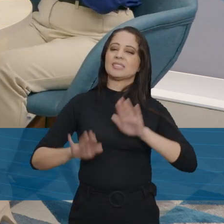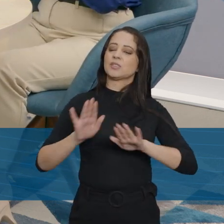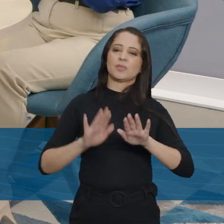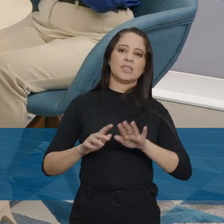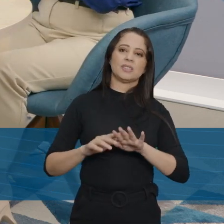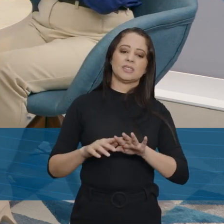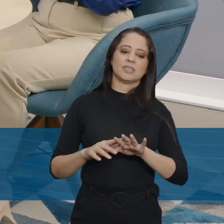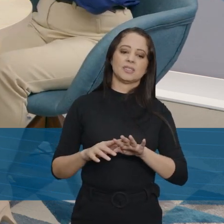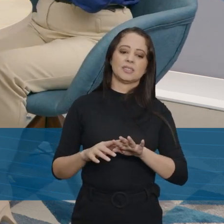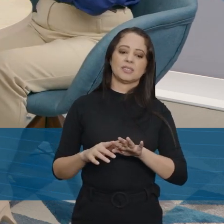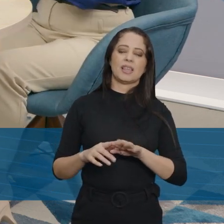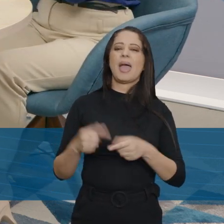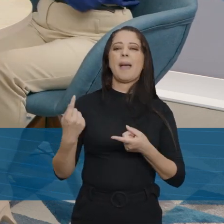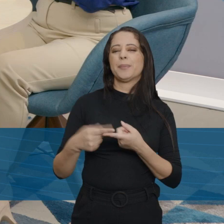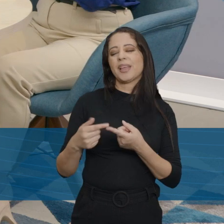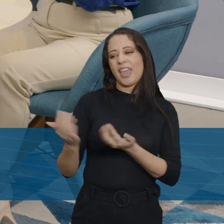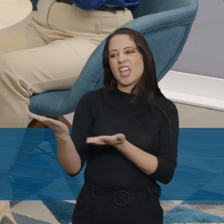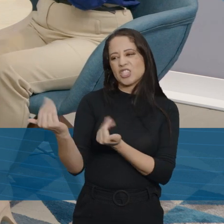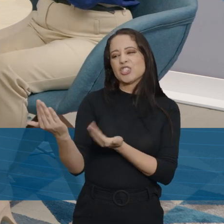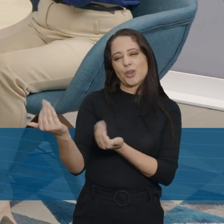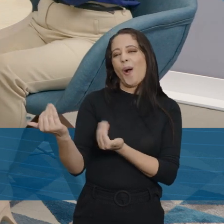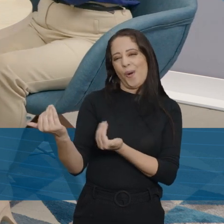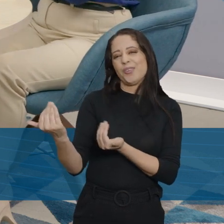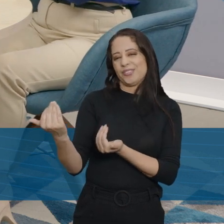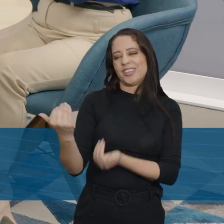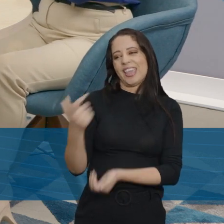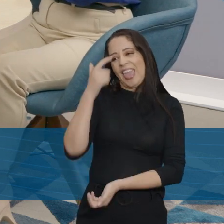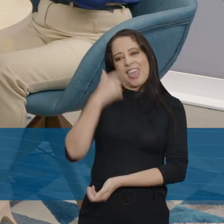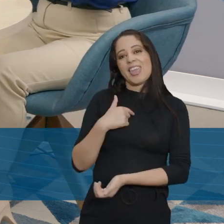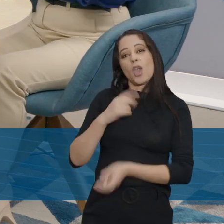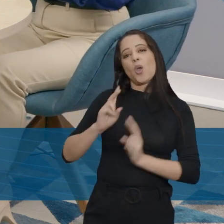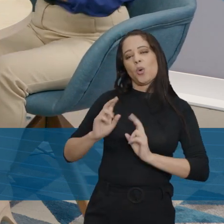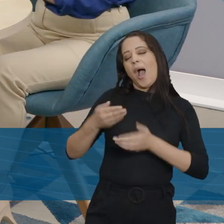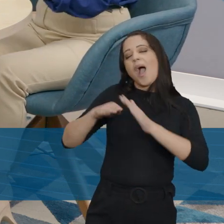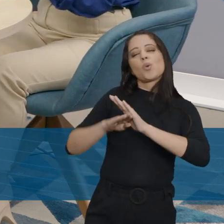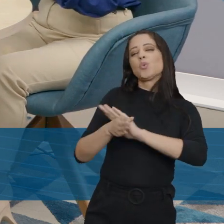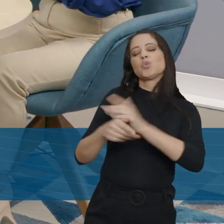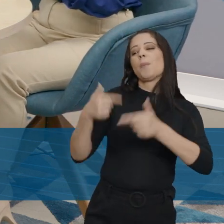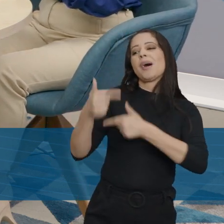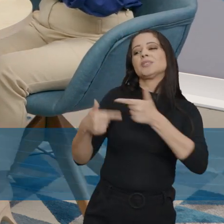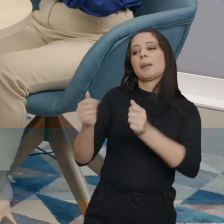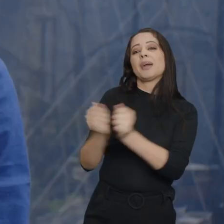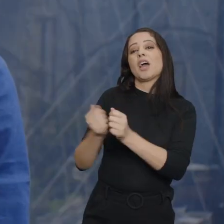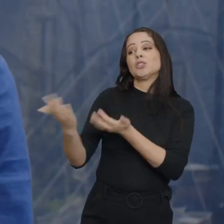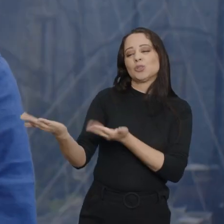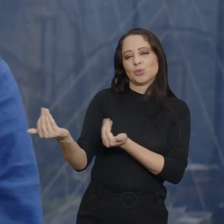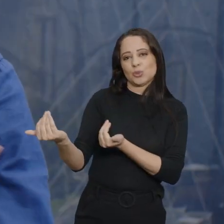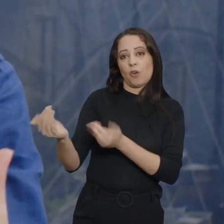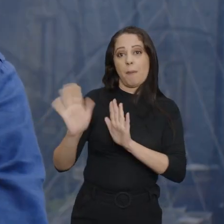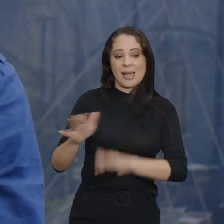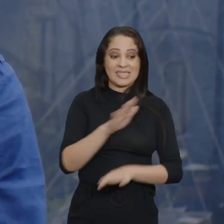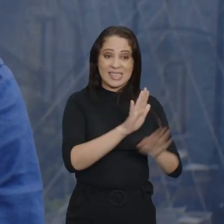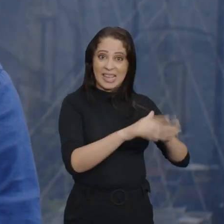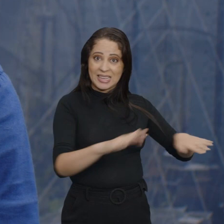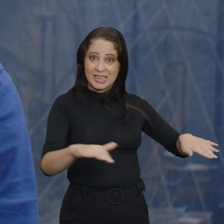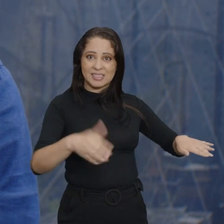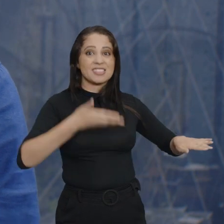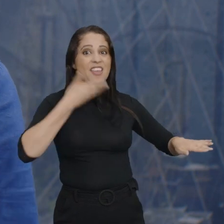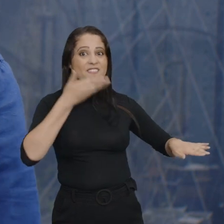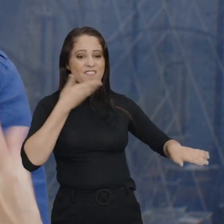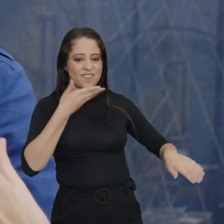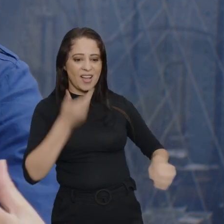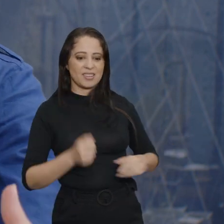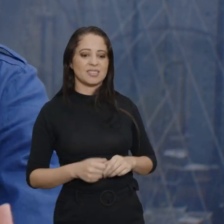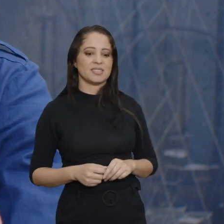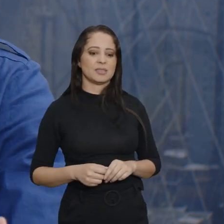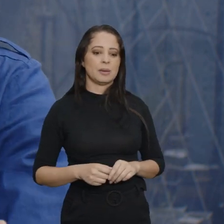gente exige isso muito. É que a gente fala mais de jovem, que também é o público que eu mais trabalho, mas com as crianças é mais fácil a gente pensar